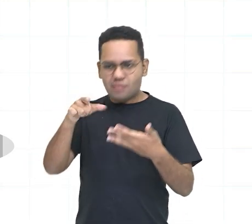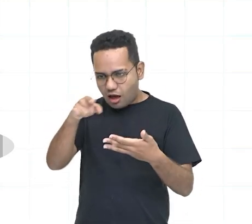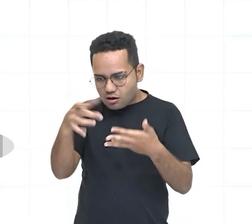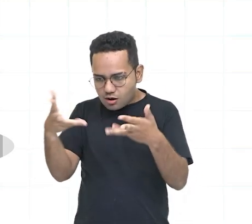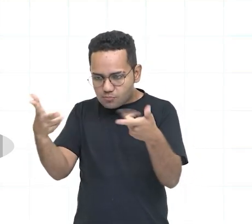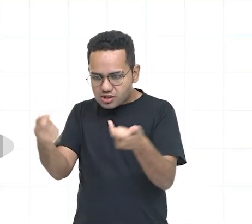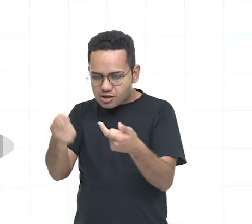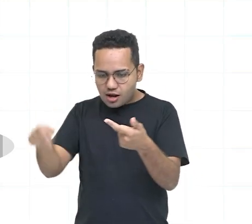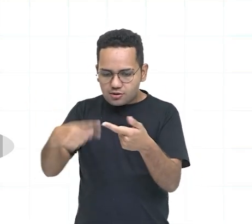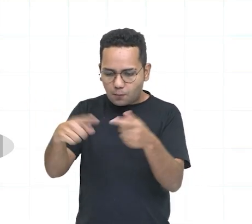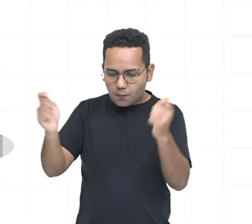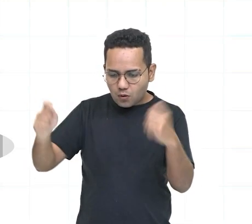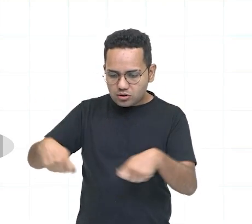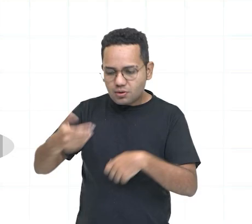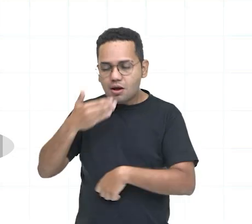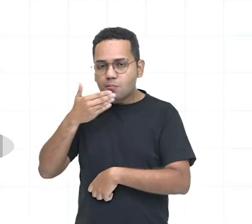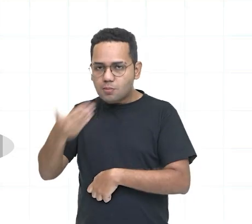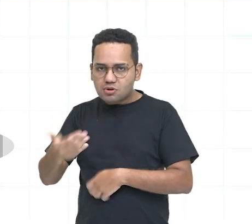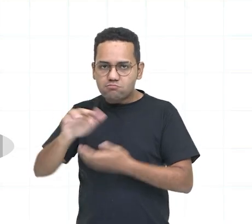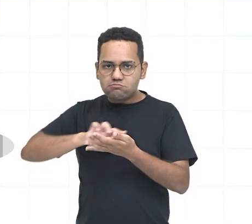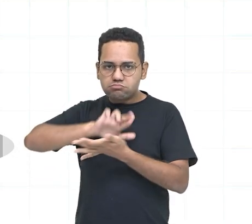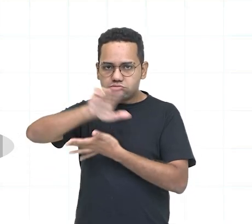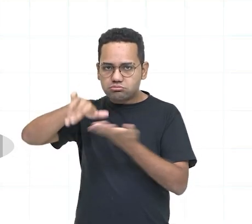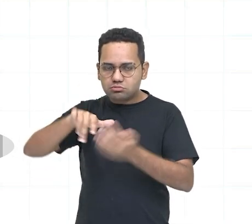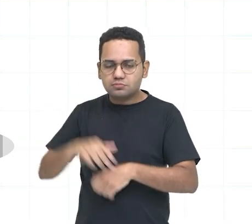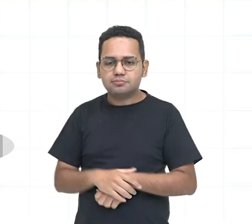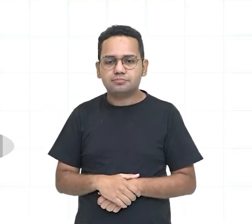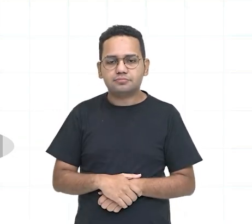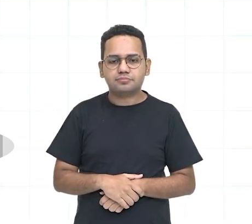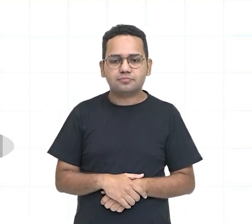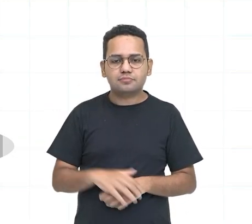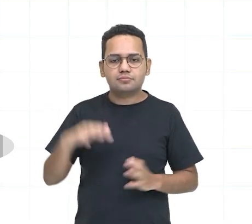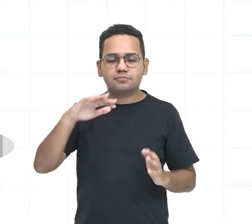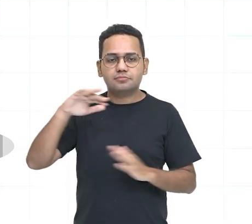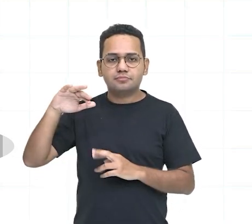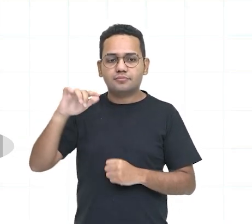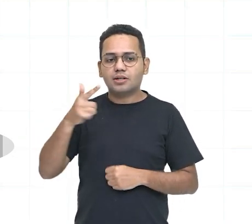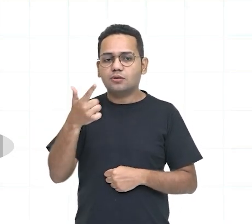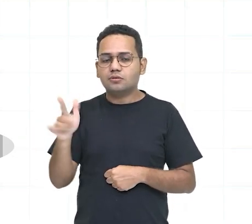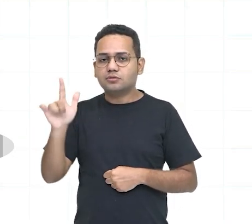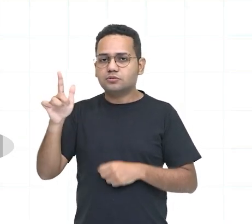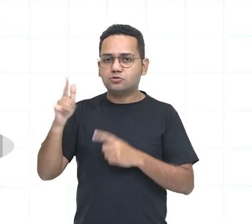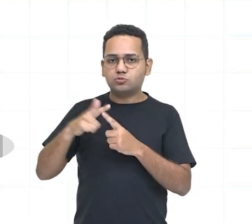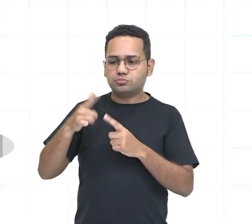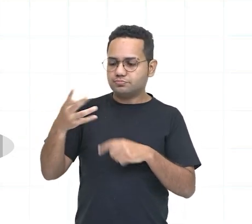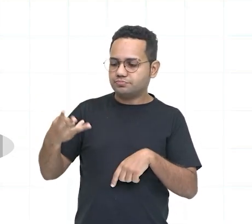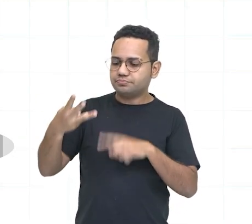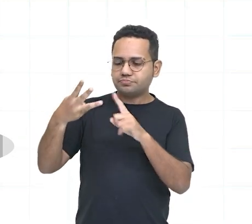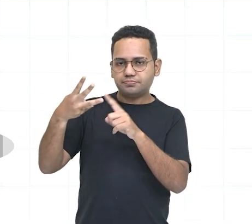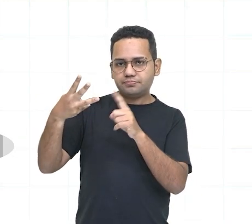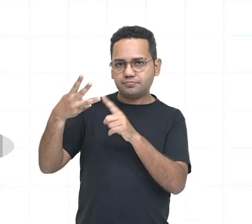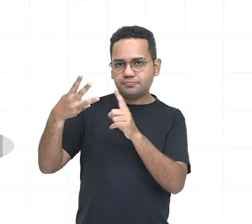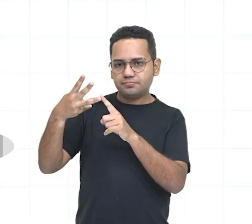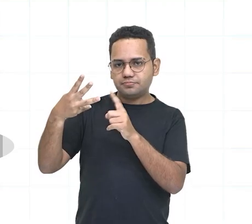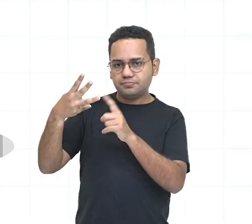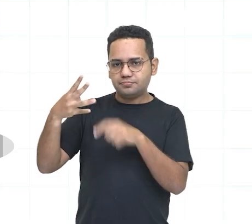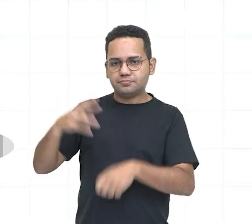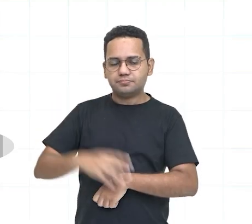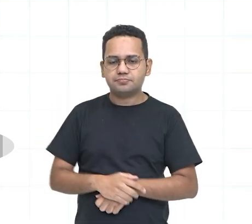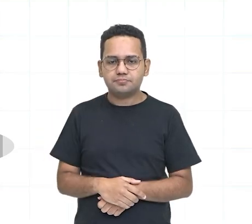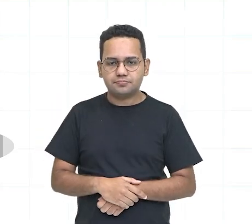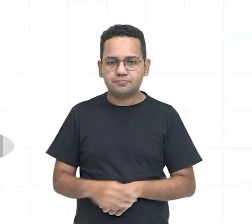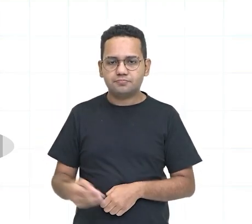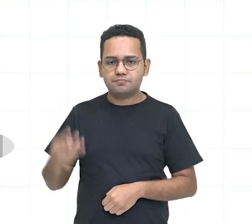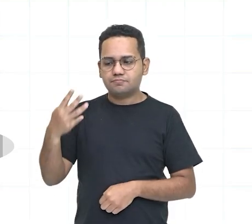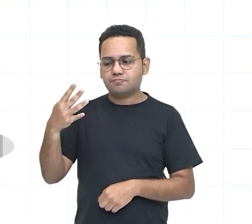ou possibilidade. Outro verbo modal. Eu tenho então might. O verbo auxiliar,